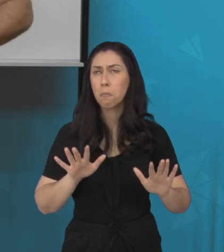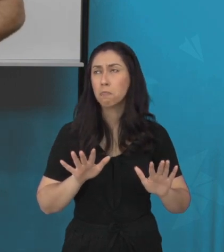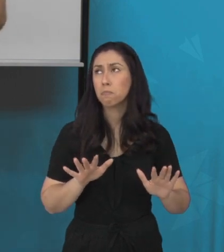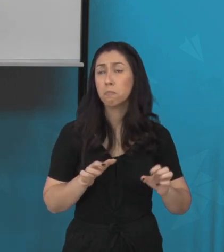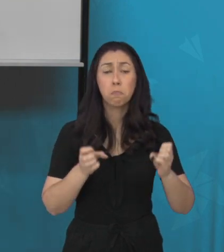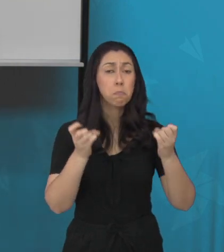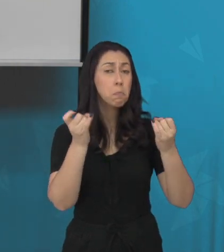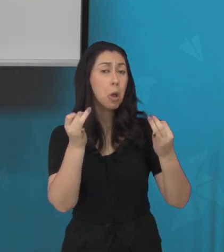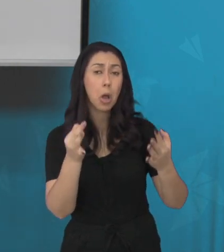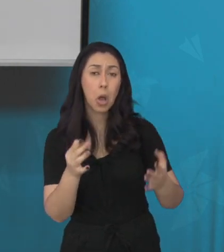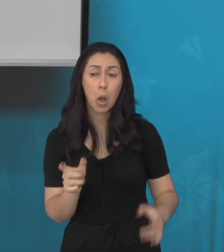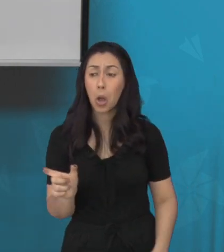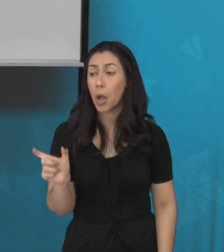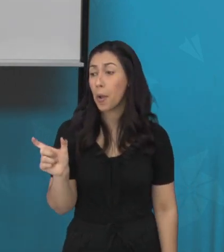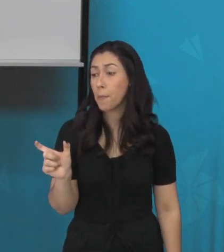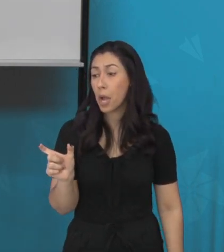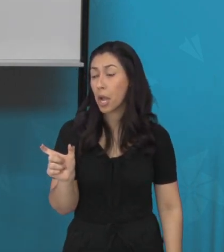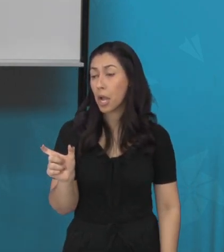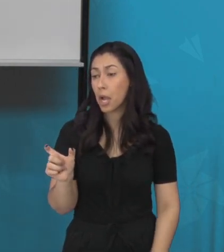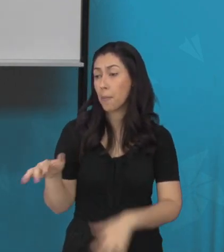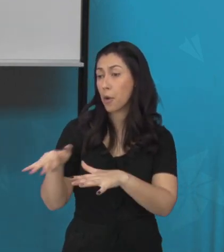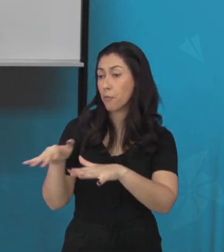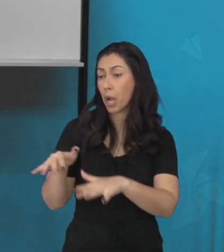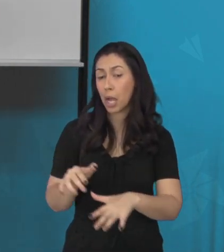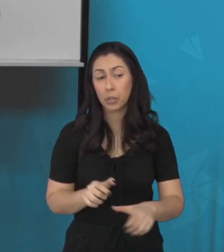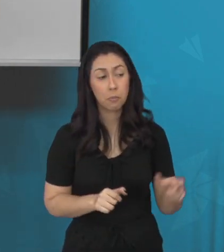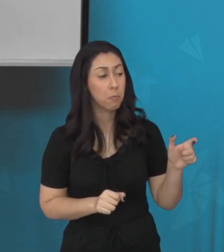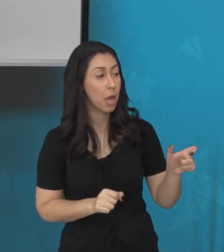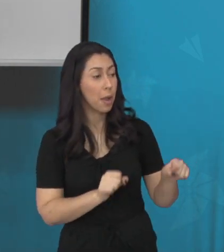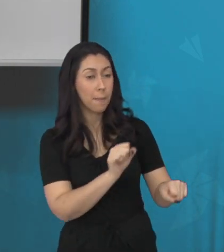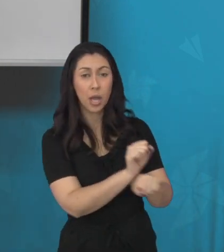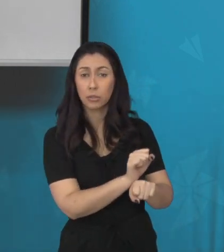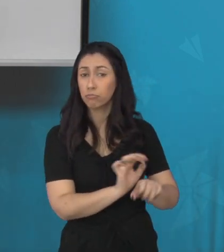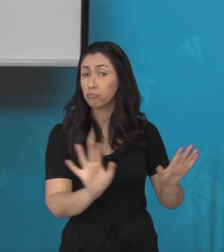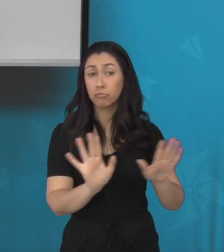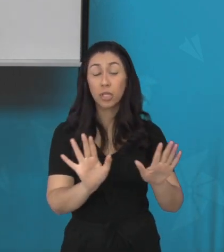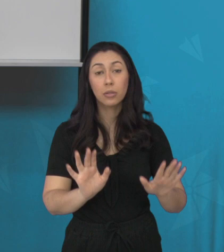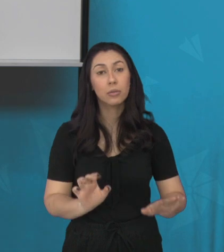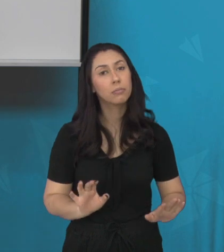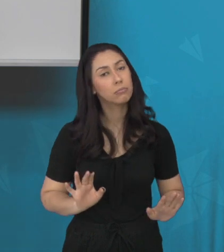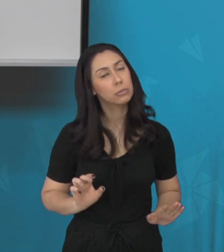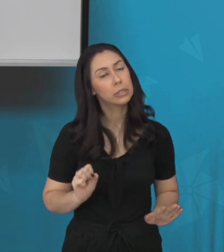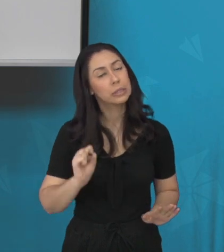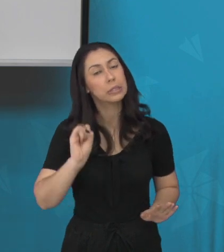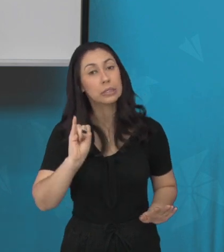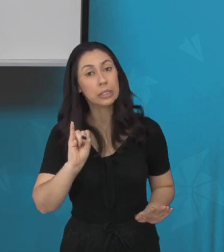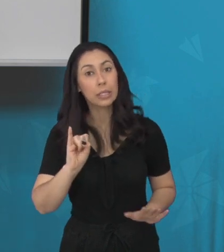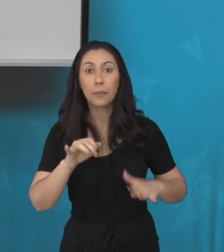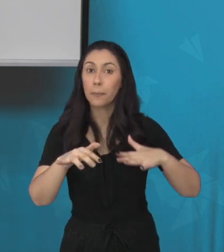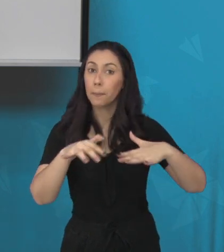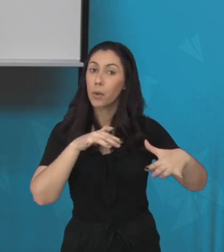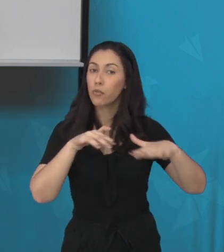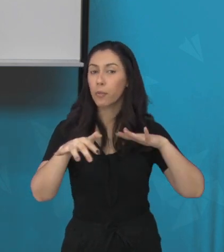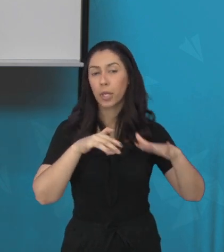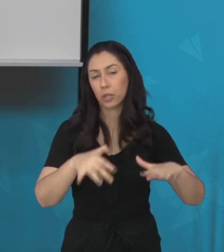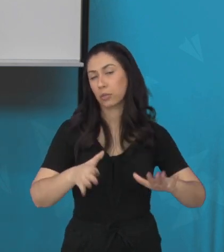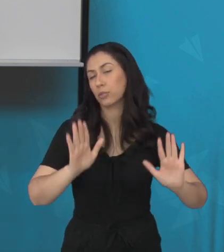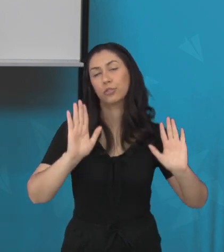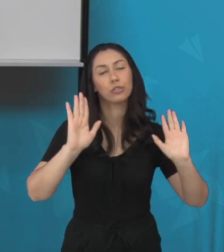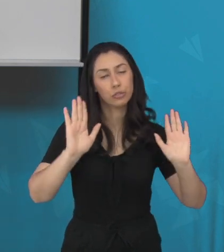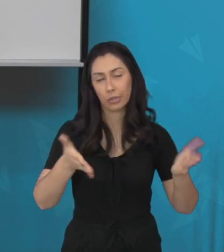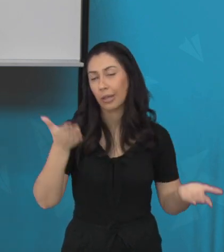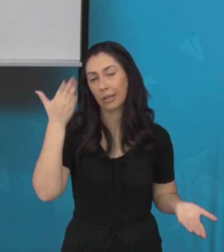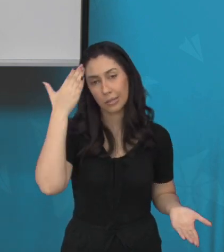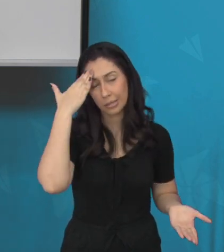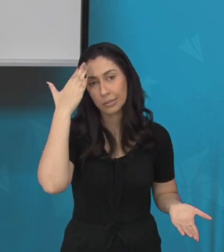em nenhum momento sobre mi estático, mi cinético. Mas se o corpo está em movimento, a gente infere,